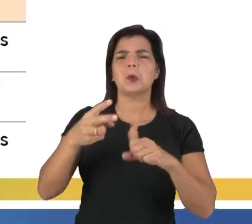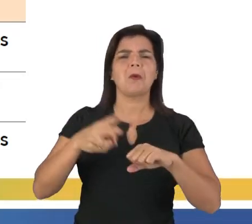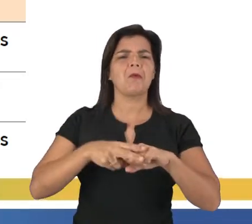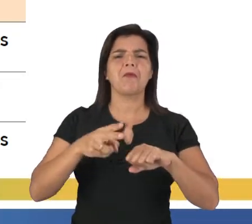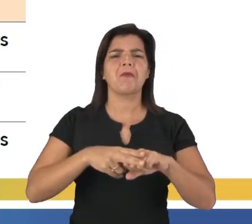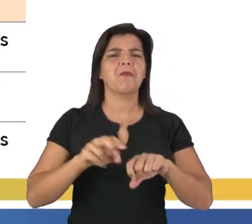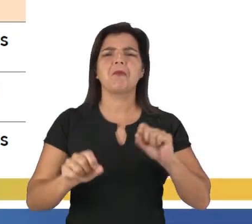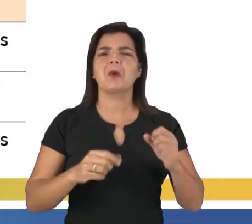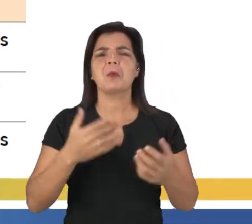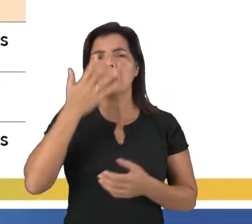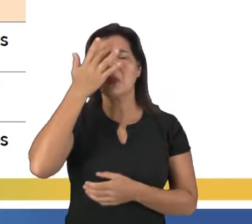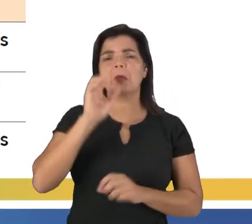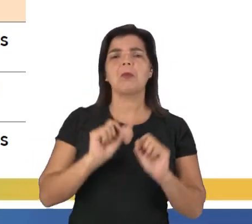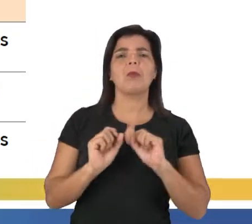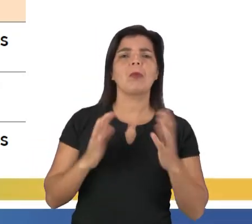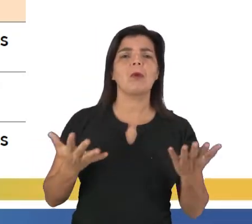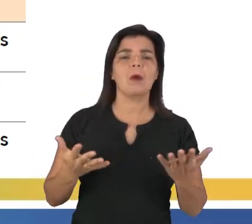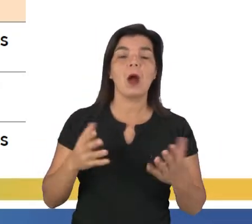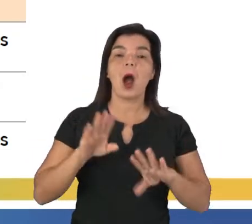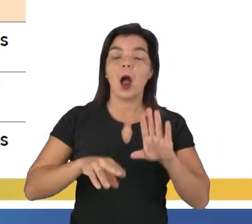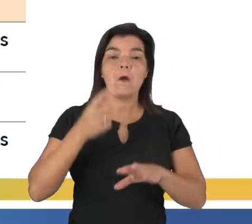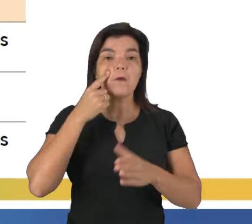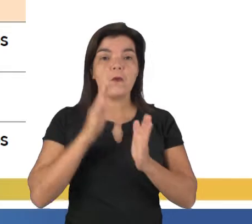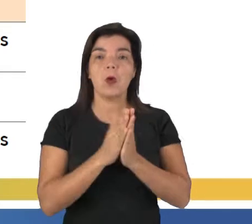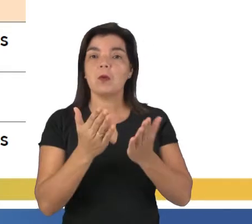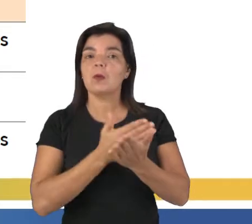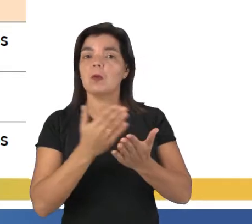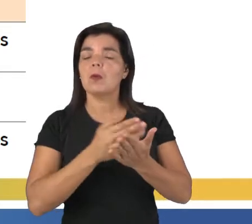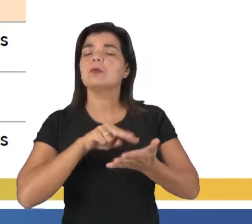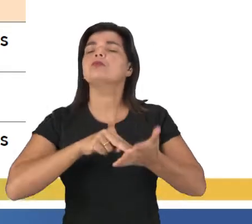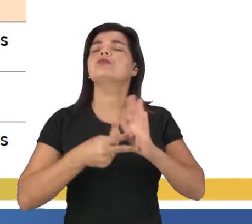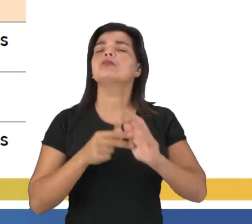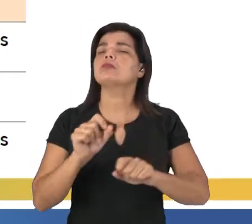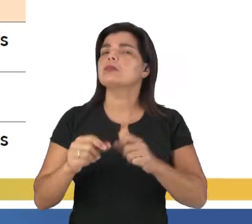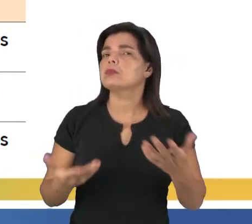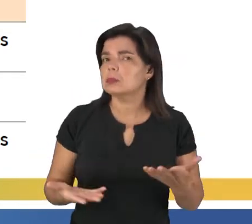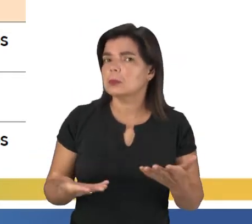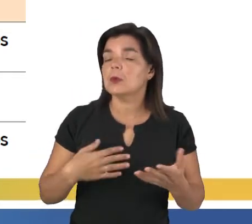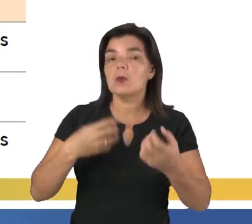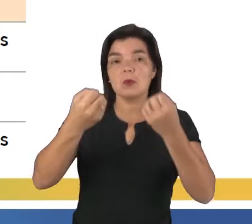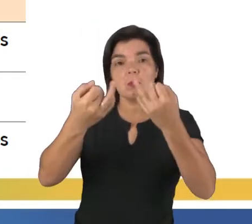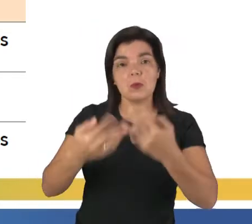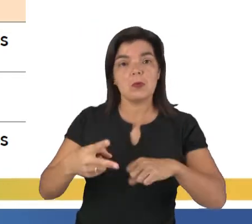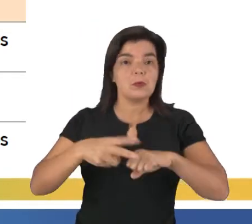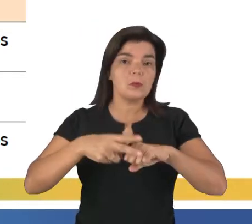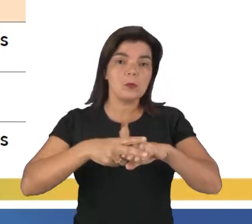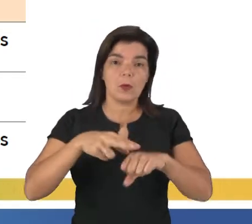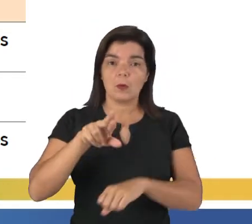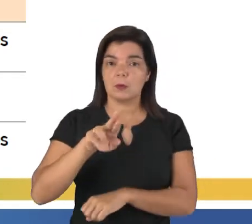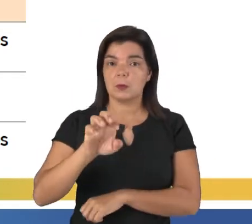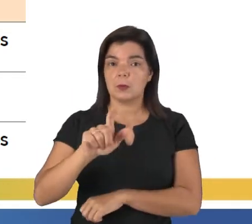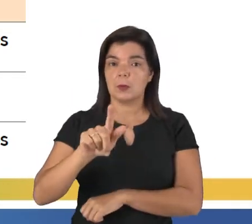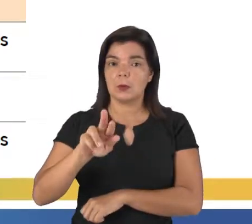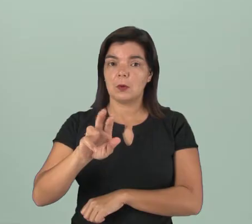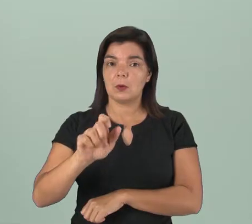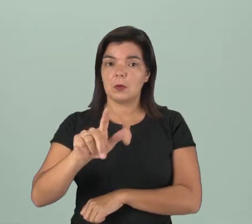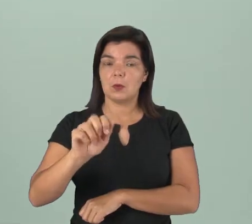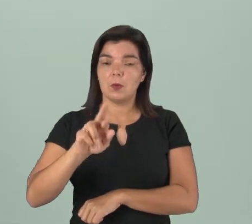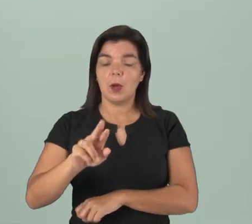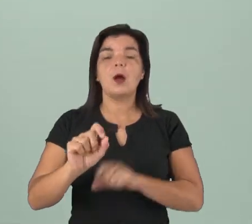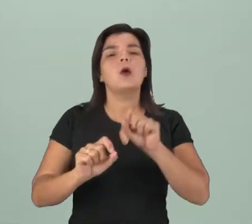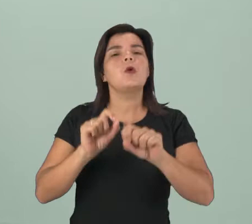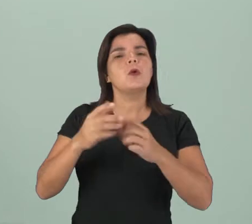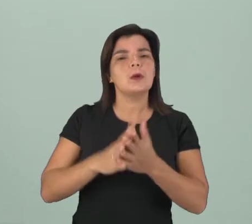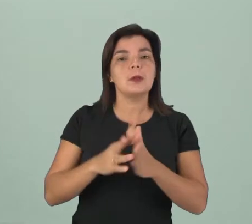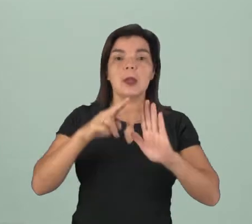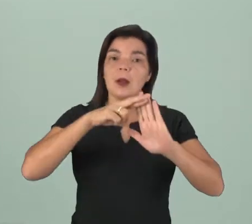verbo regular, verbo irregular, eu muito vejo isso nos livros, o que é que significa? Galera, quando eu falo de verbo regular, é como se